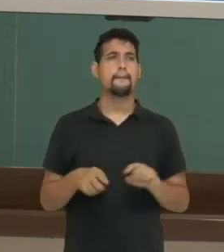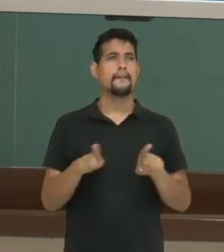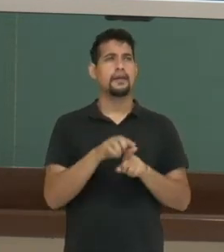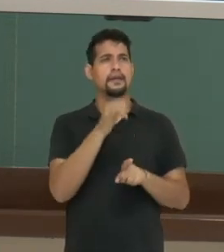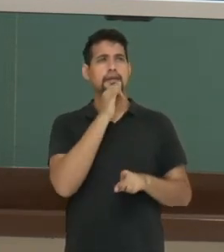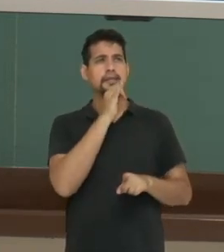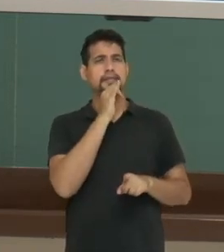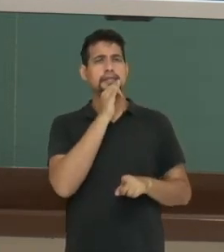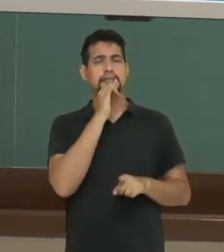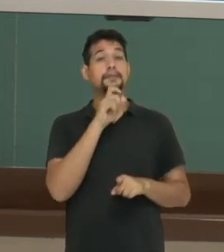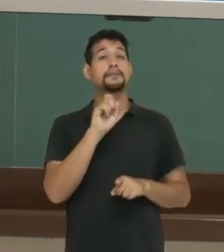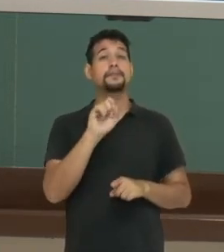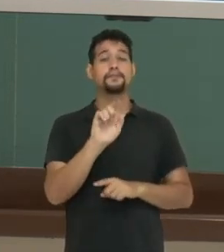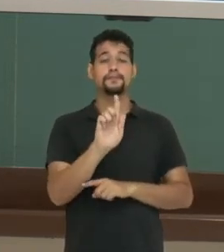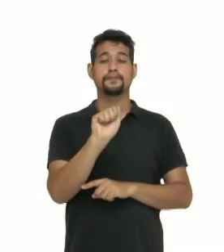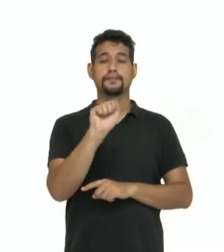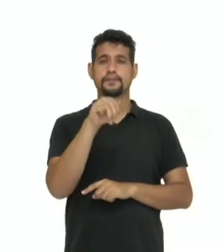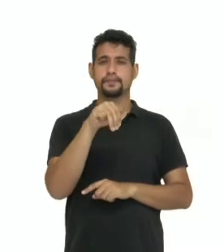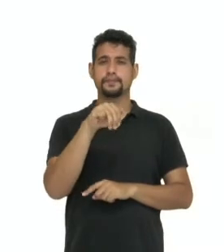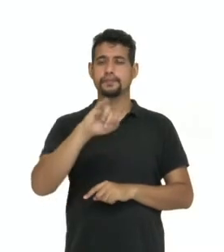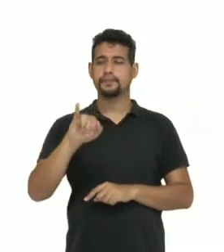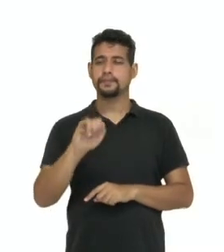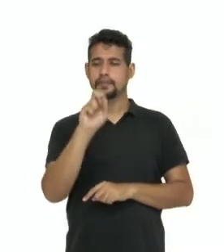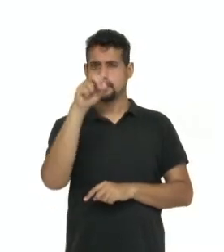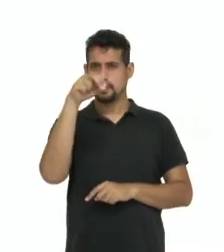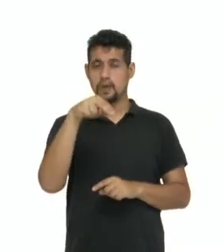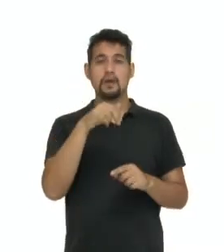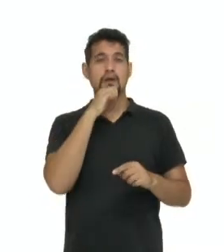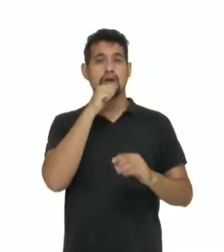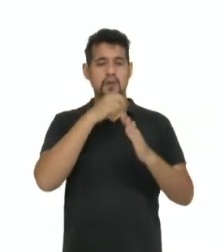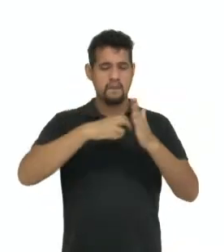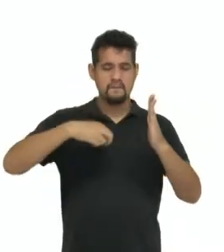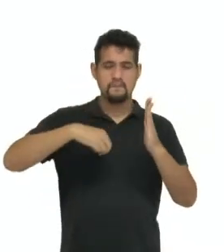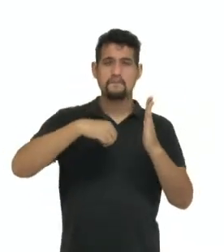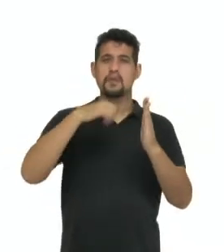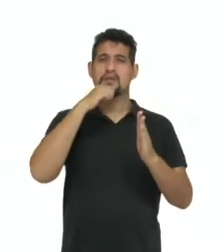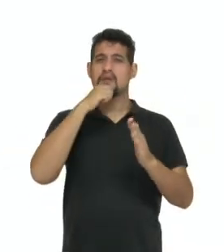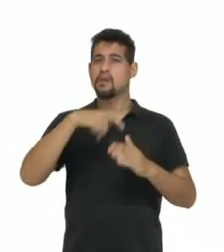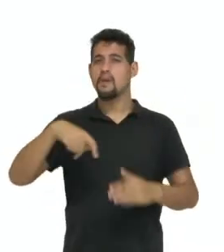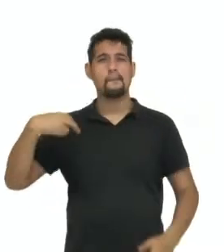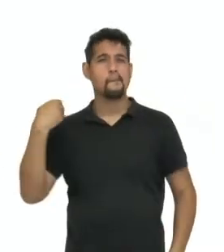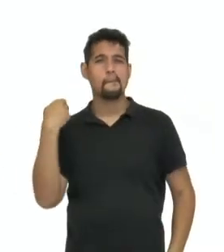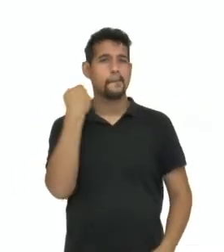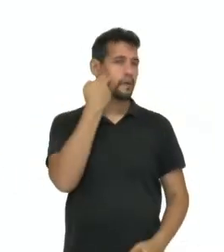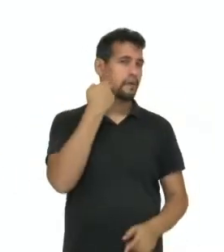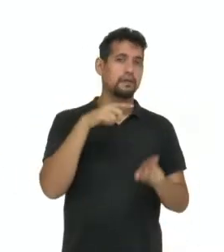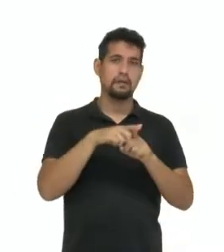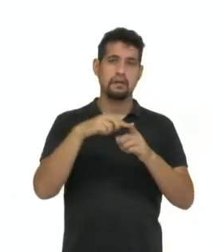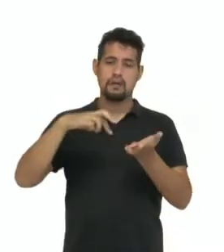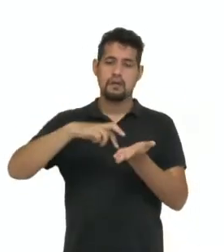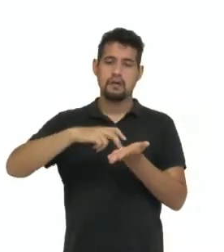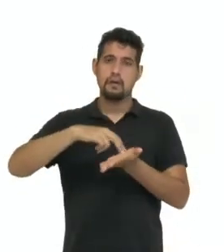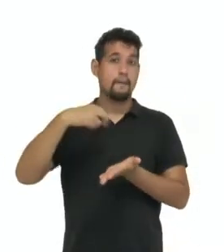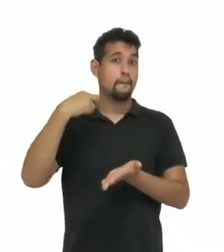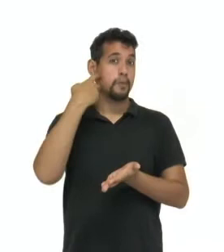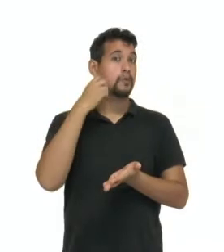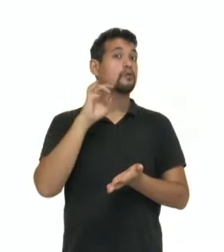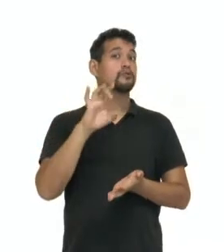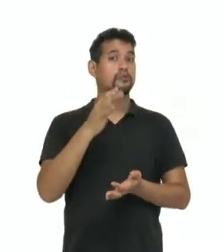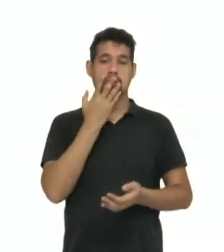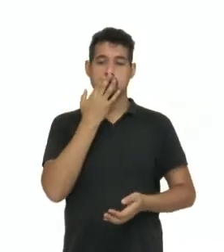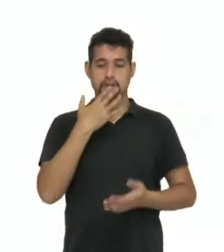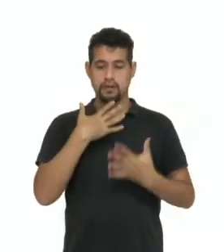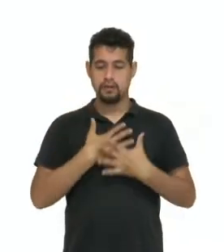Exemplos, então, de Gamjeon. Chutar o adversário no rosto, só para faixas coloridas é